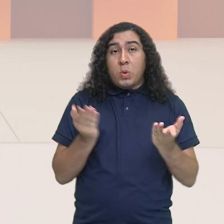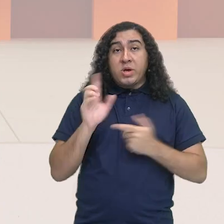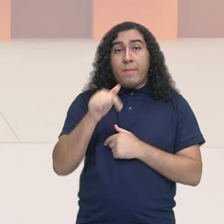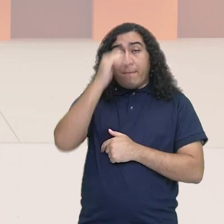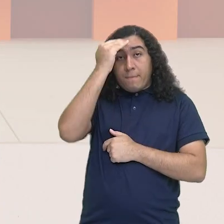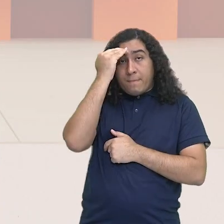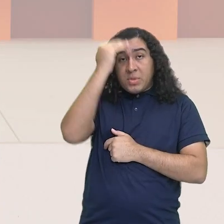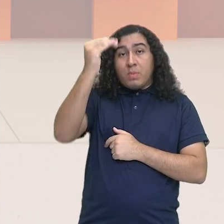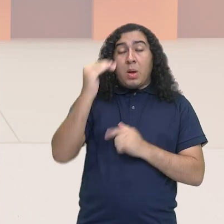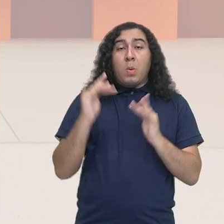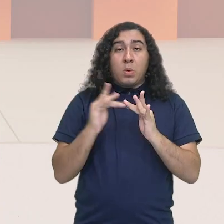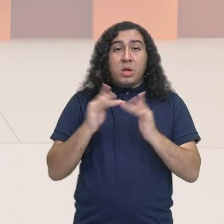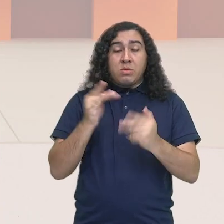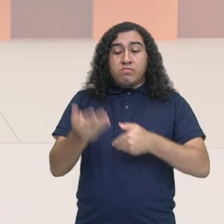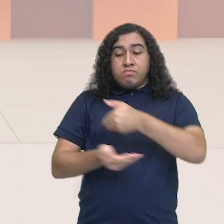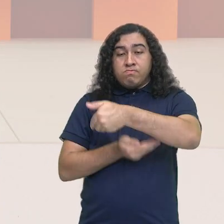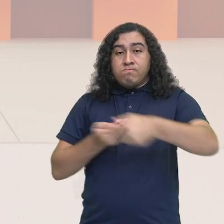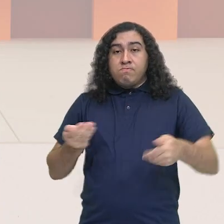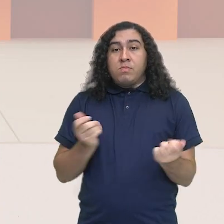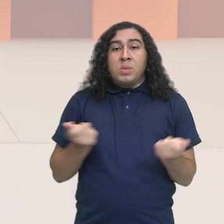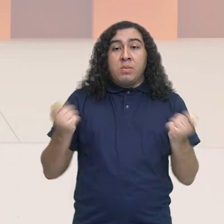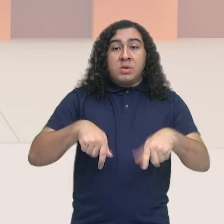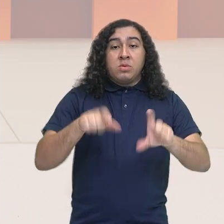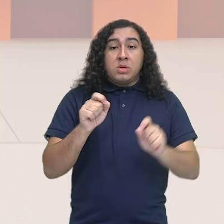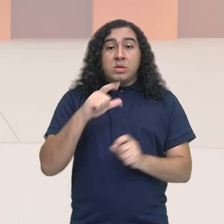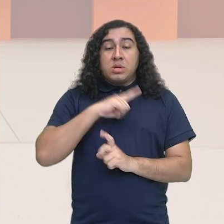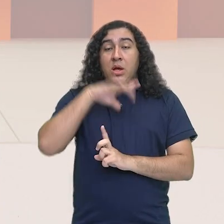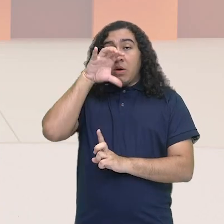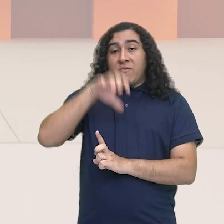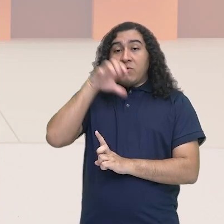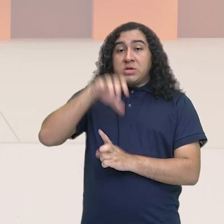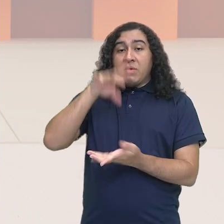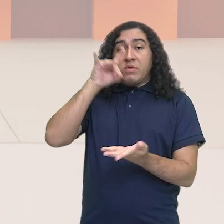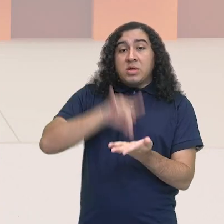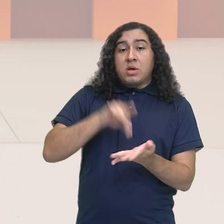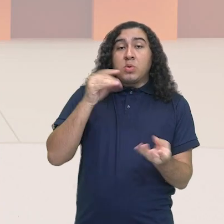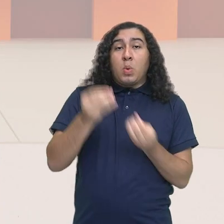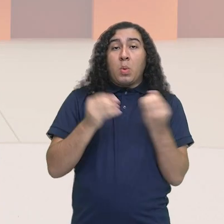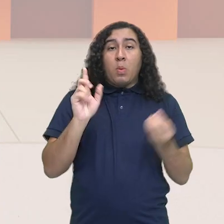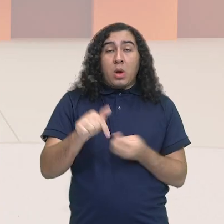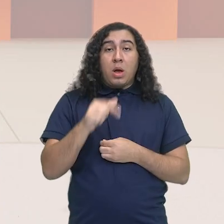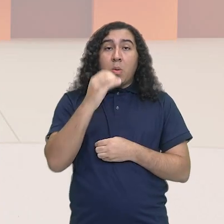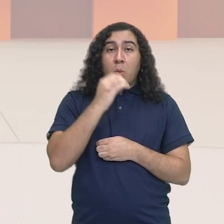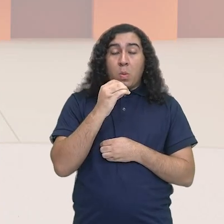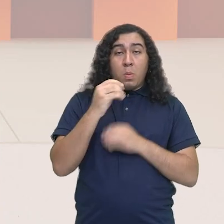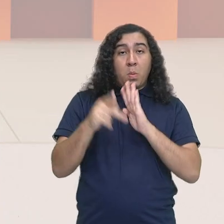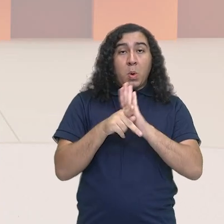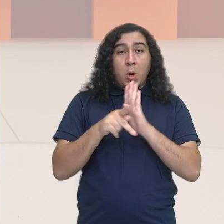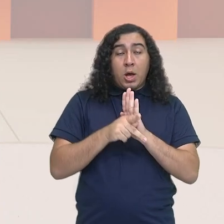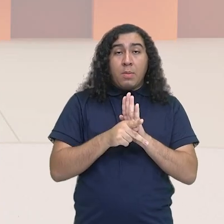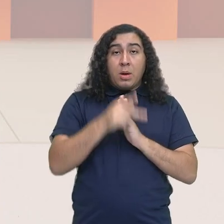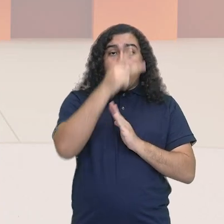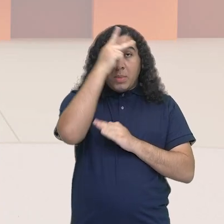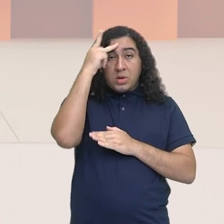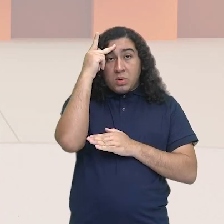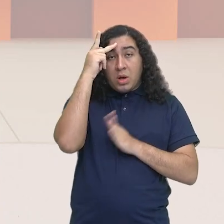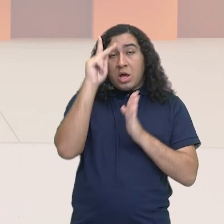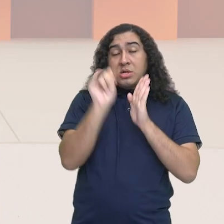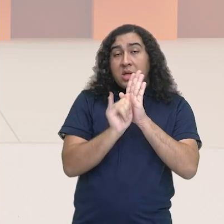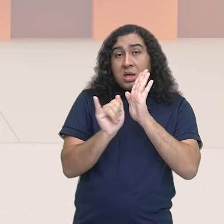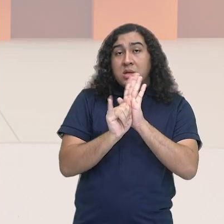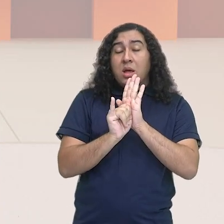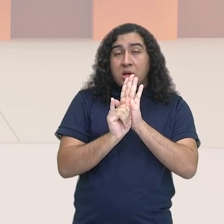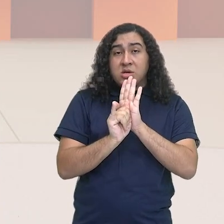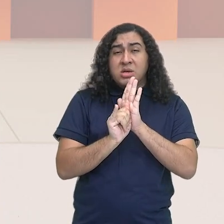de socialização, capazes de impactar na formação dos indivíduos desde a primeira infância,